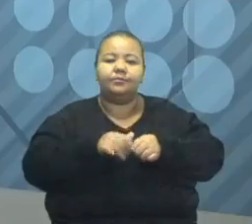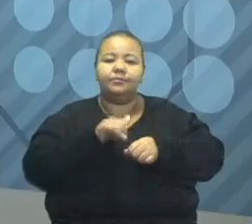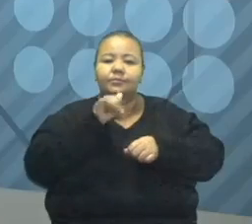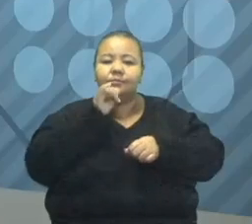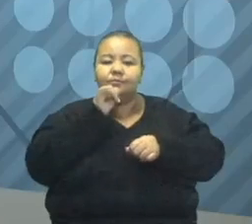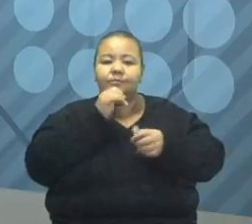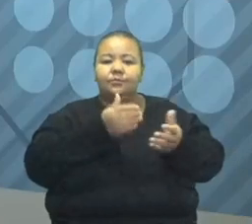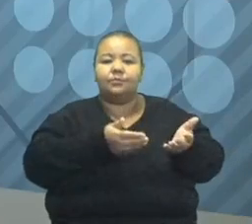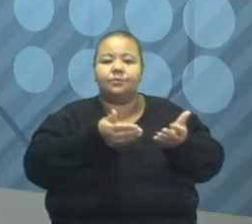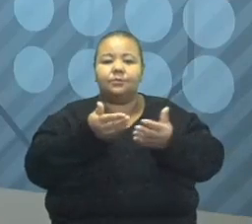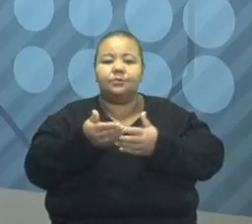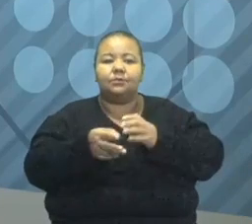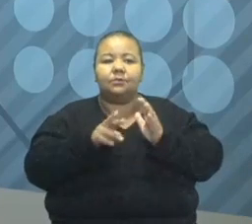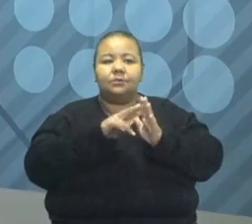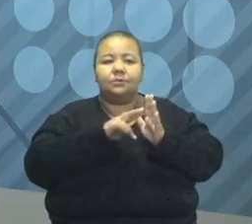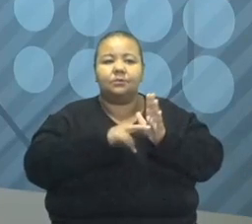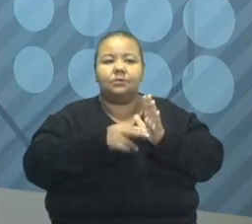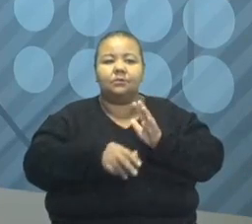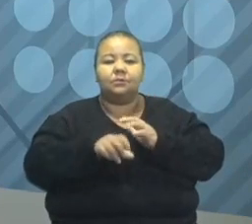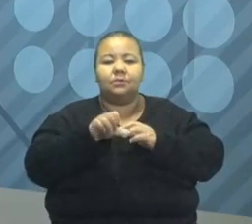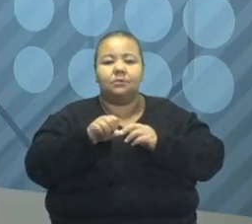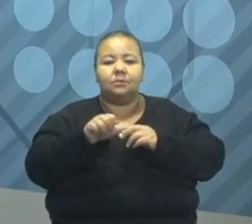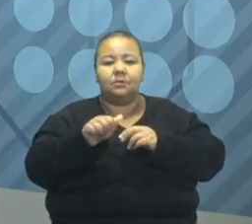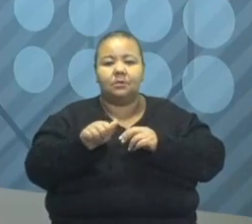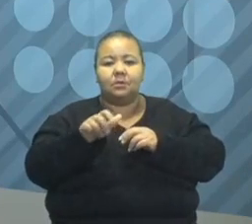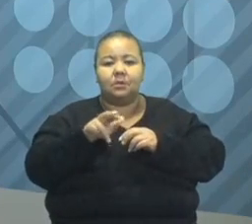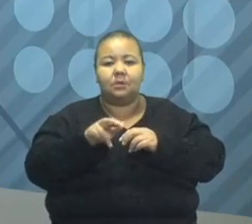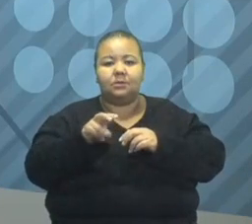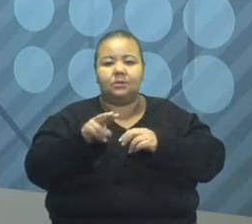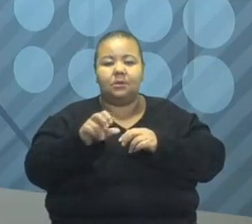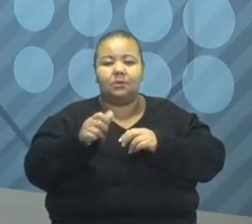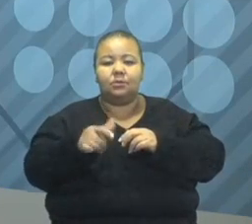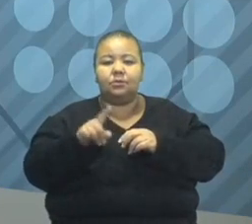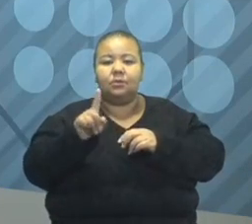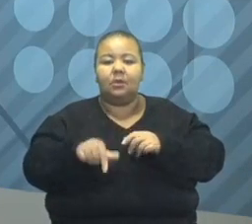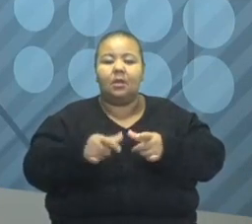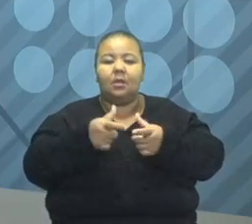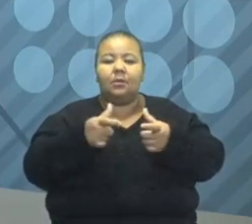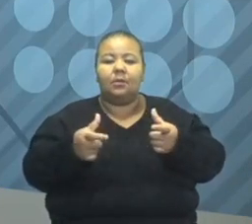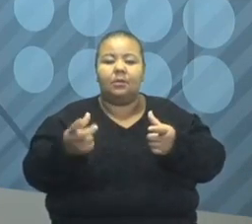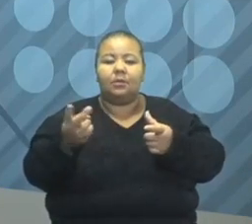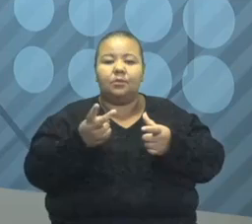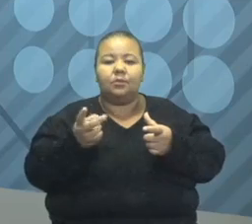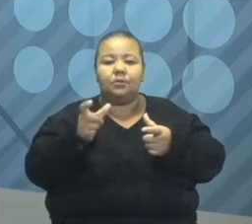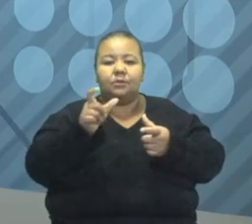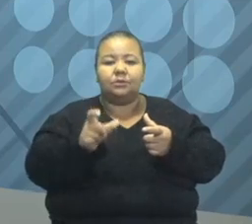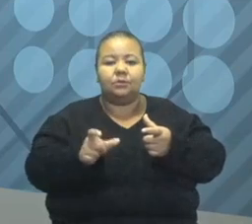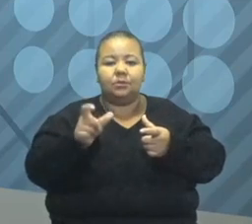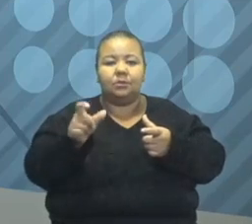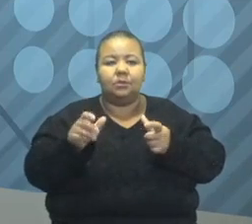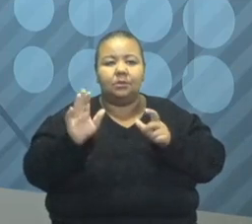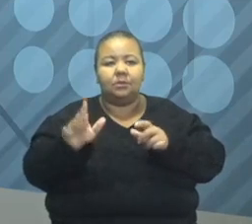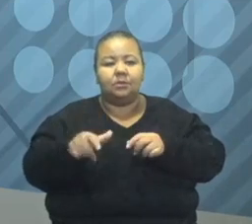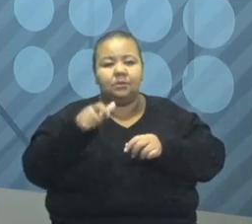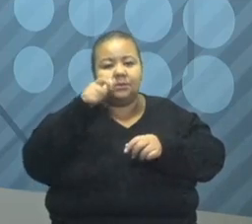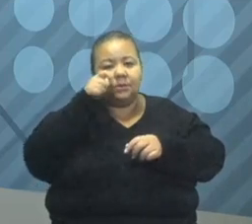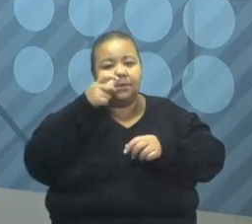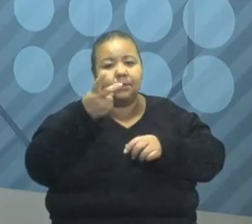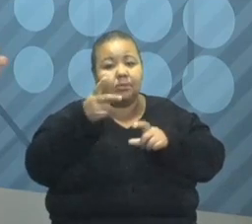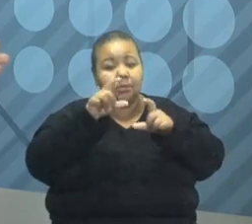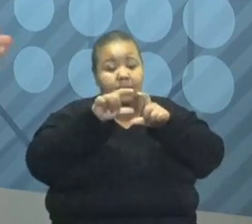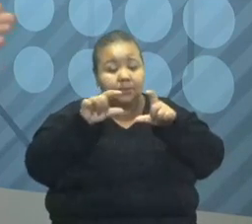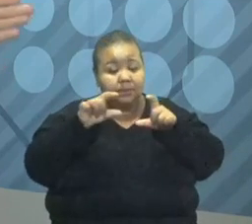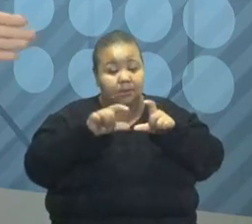trouxe para você que a regra de Sarros, a gente está ampliando com duas colunas. Mas, professora, eu já vi com duas linhas. Pode? Pode, você pode